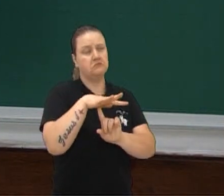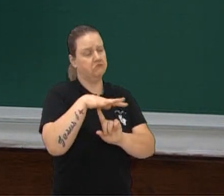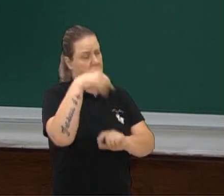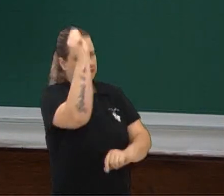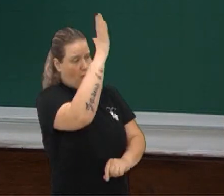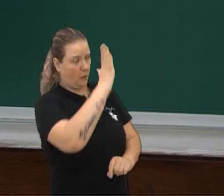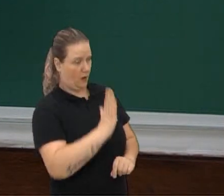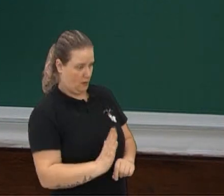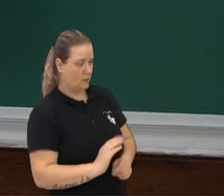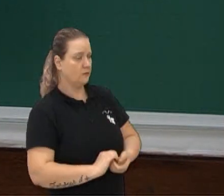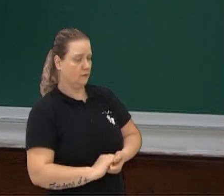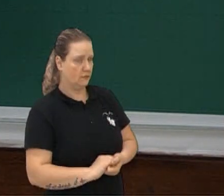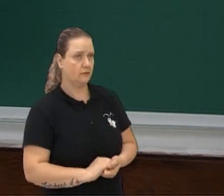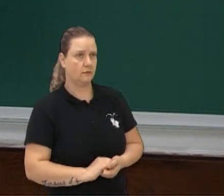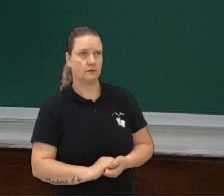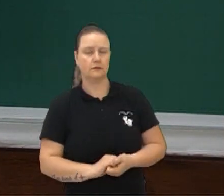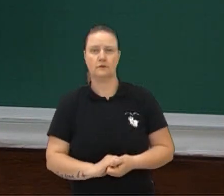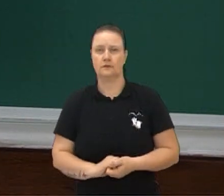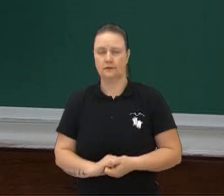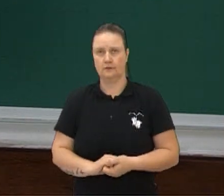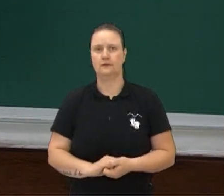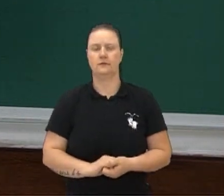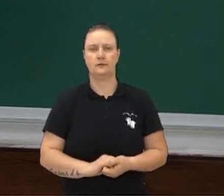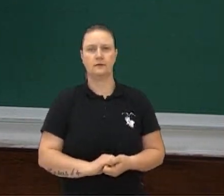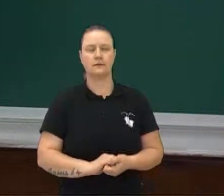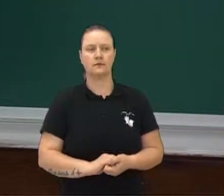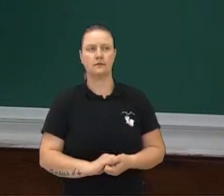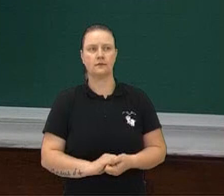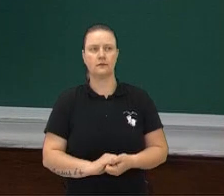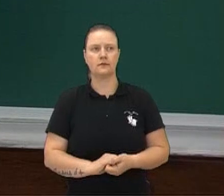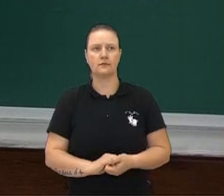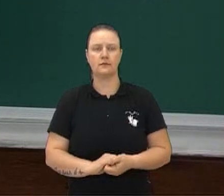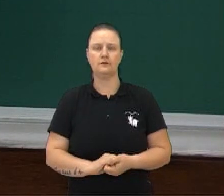né? E sou da cidade de Lapa, no estado do Paraná.